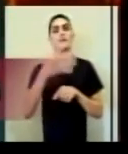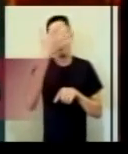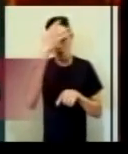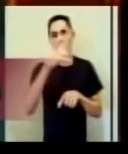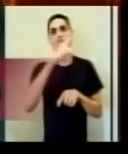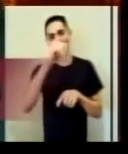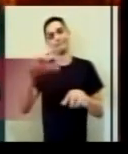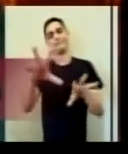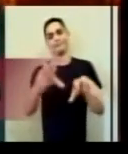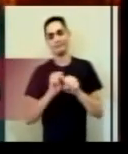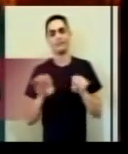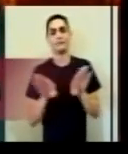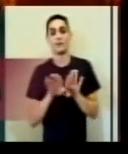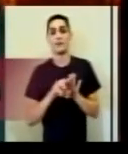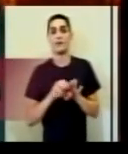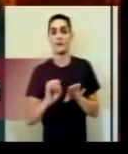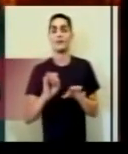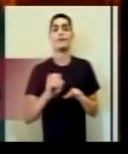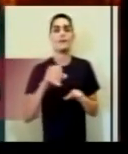circulando, vai pegar.